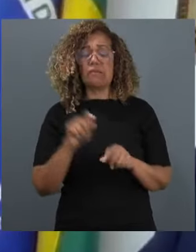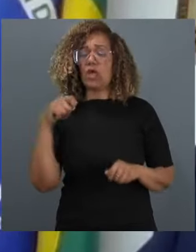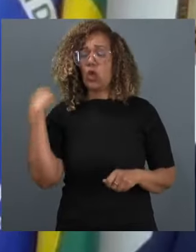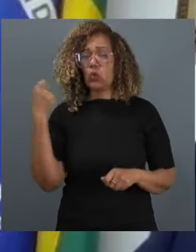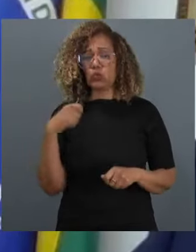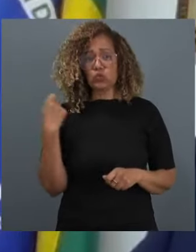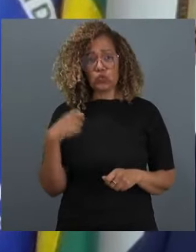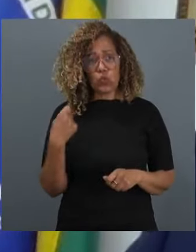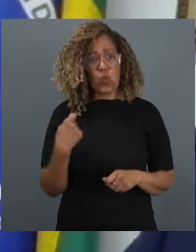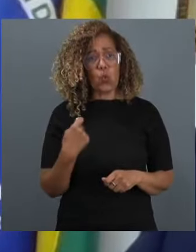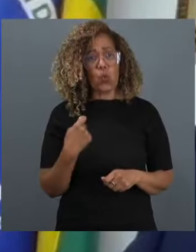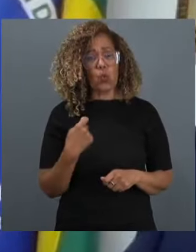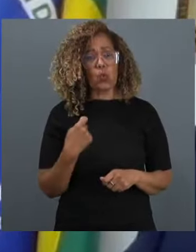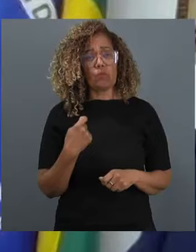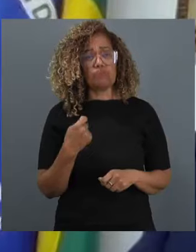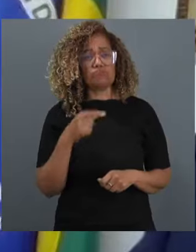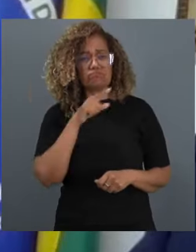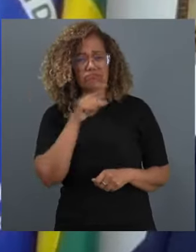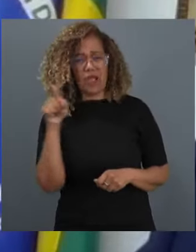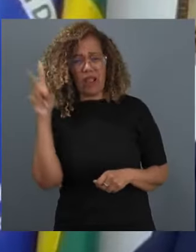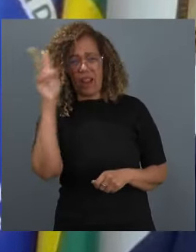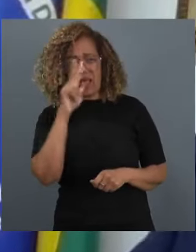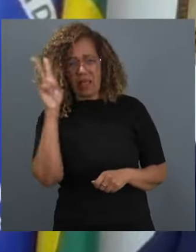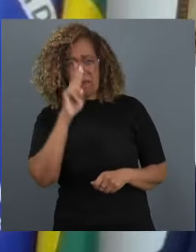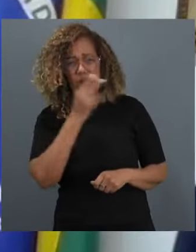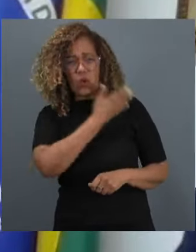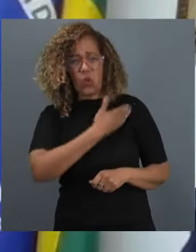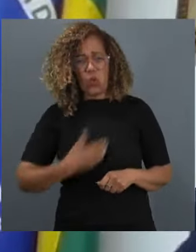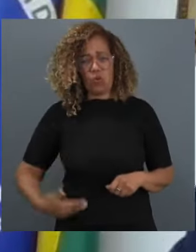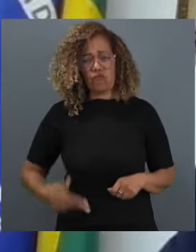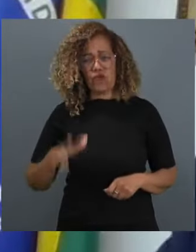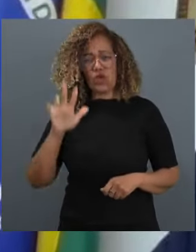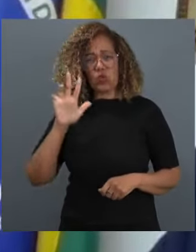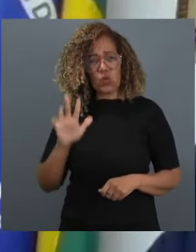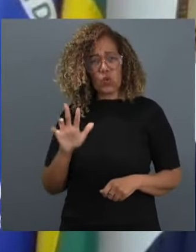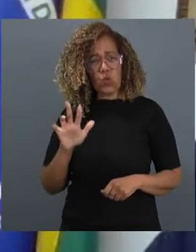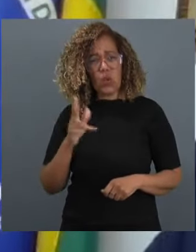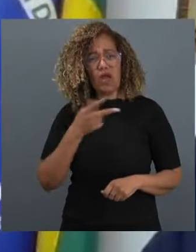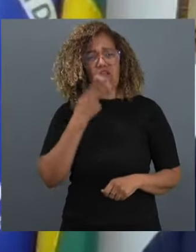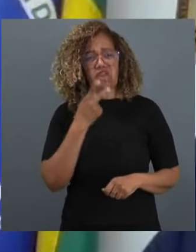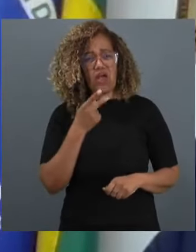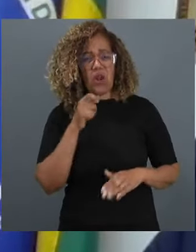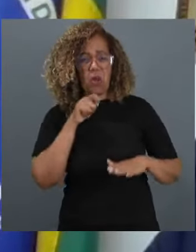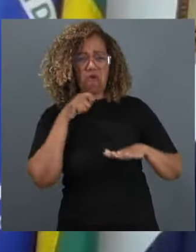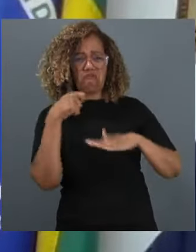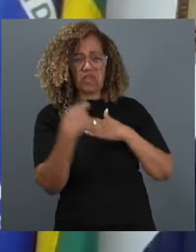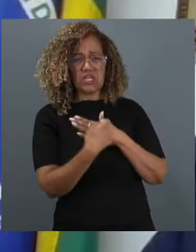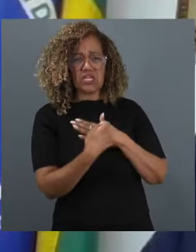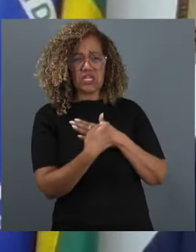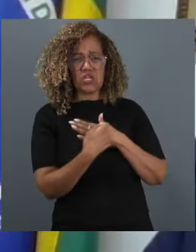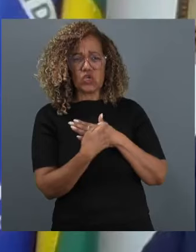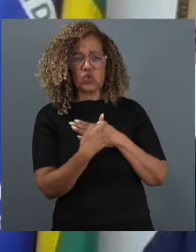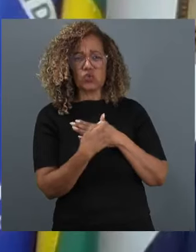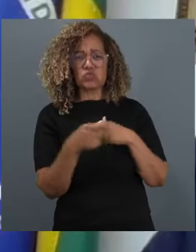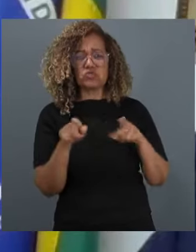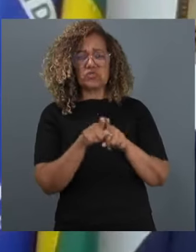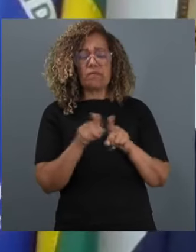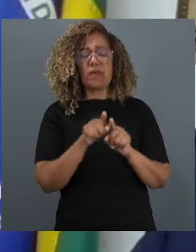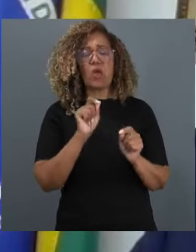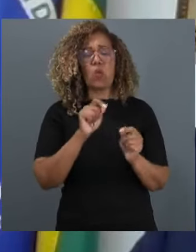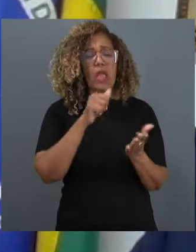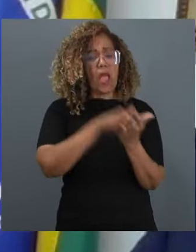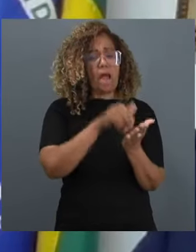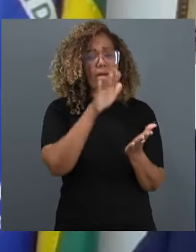falado. Lembra quando o governo Lula disse que era fake news a questão das